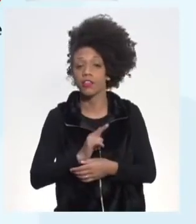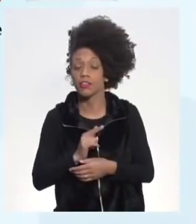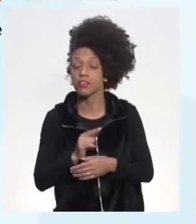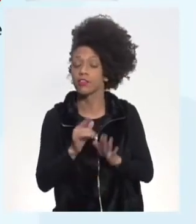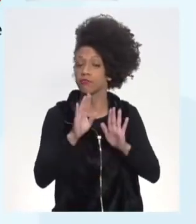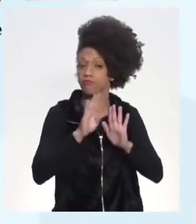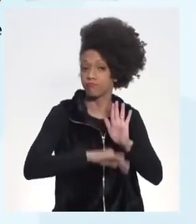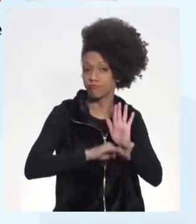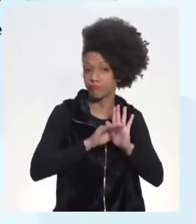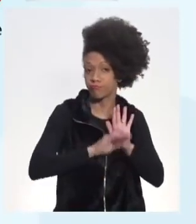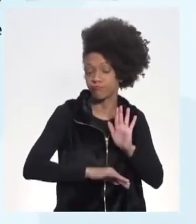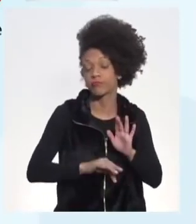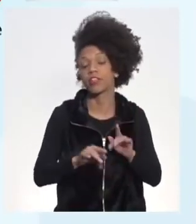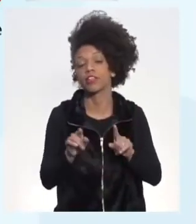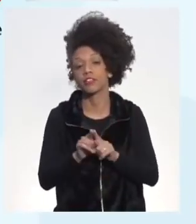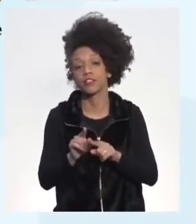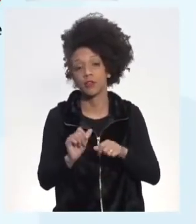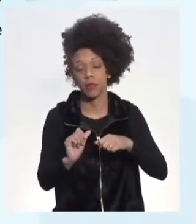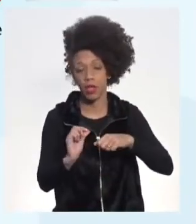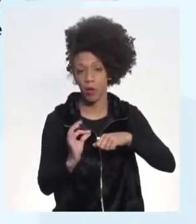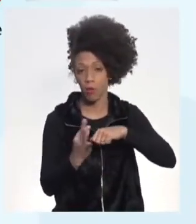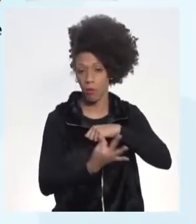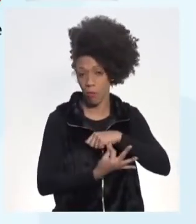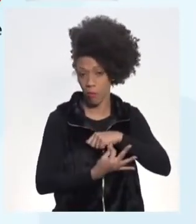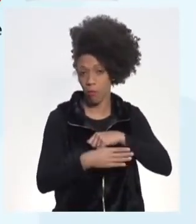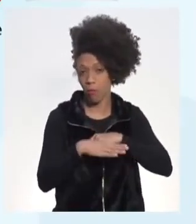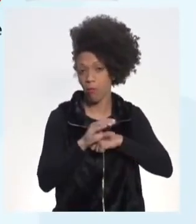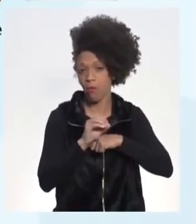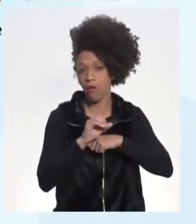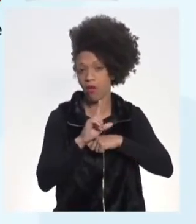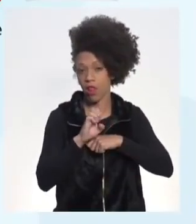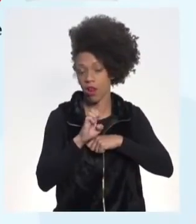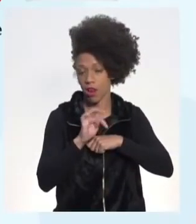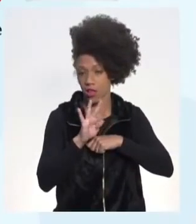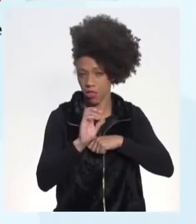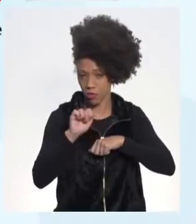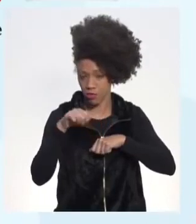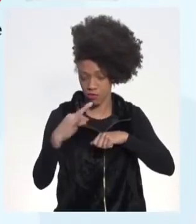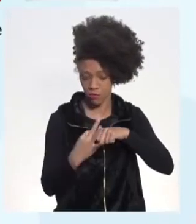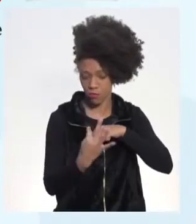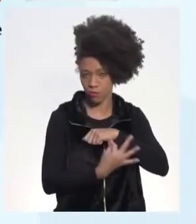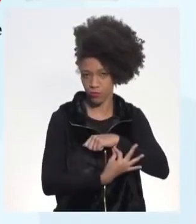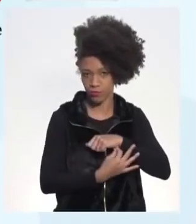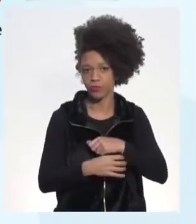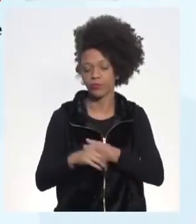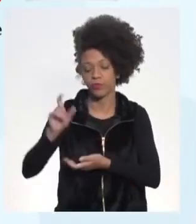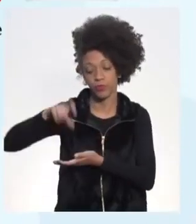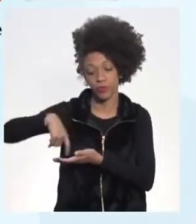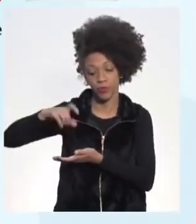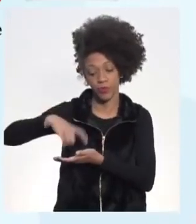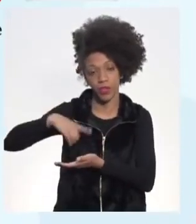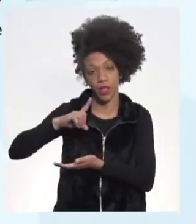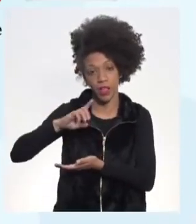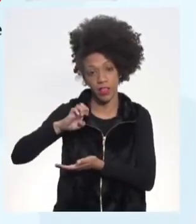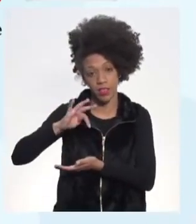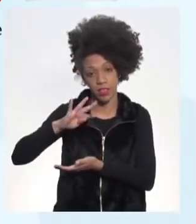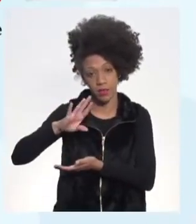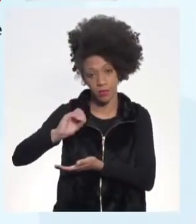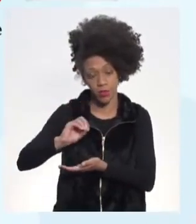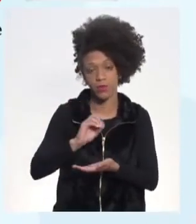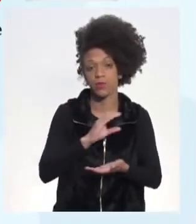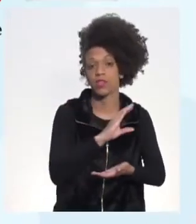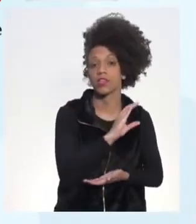vista, em boleto bancário, cartão de débito ou crédito. Em um desses sites, aparecia